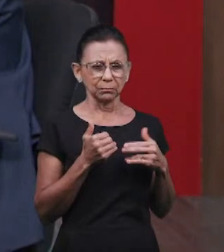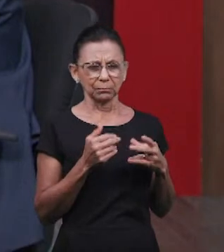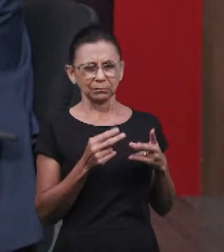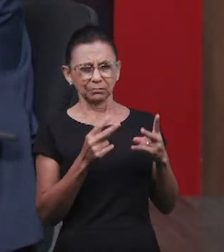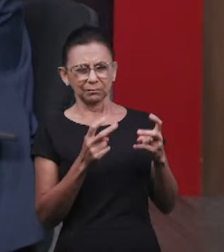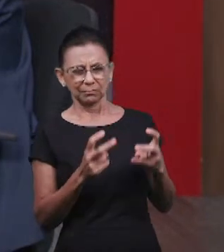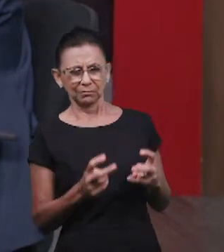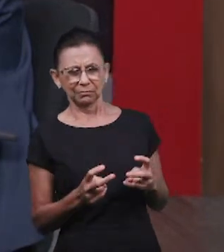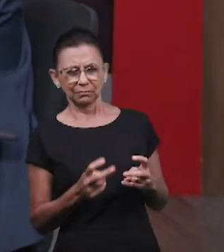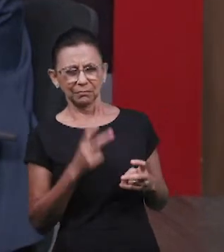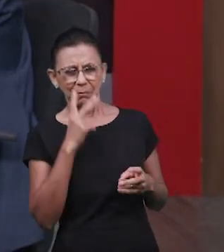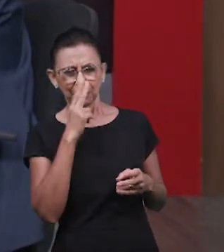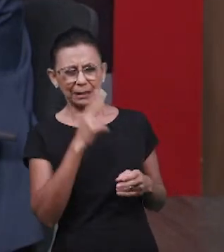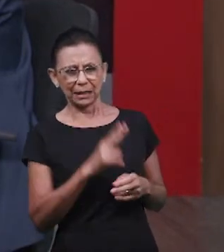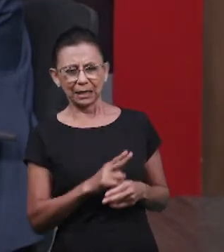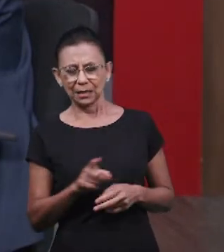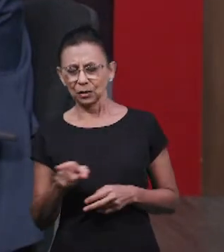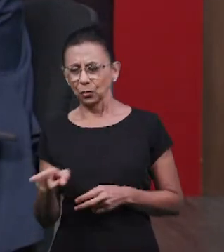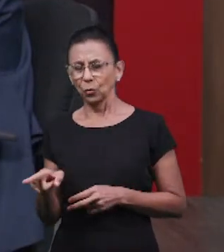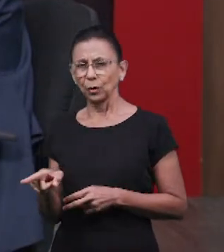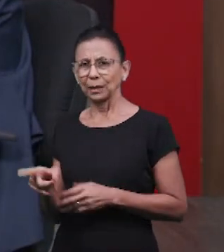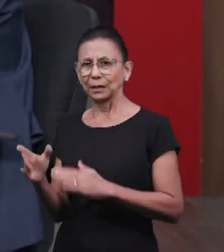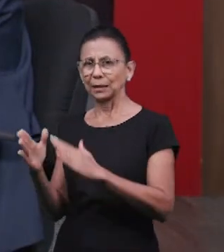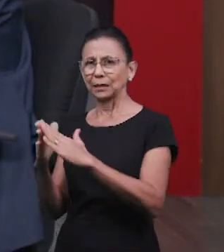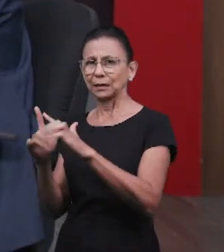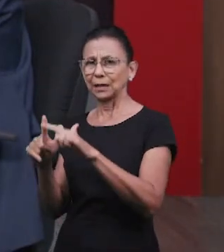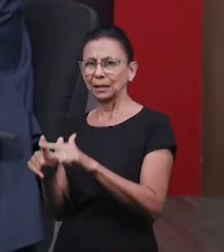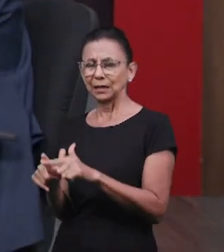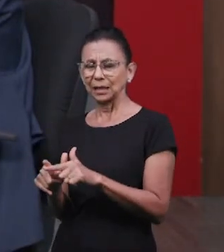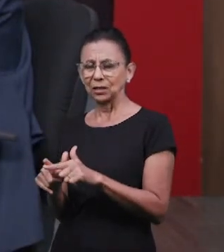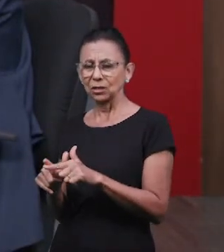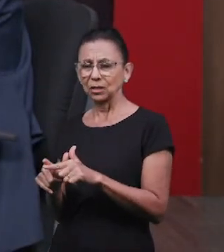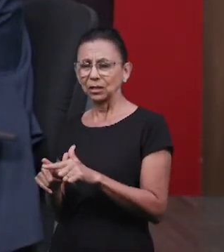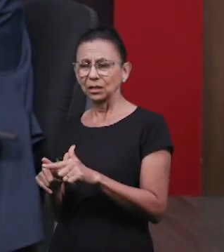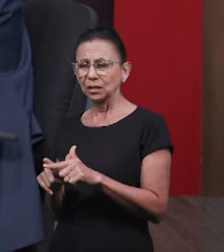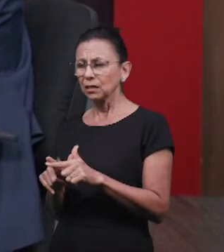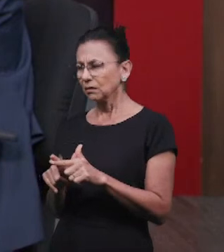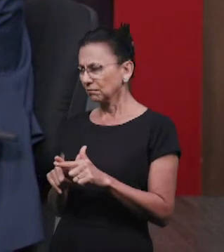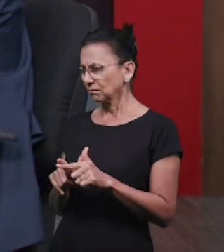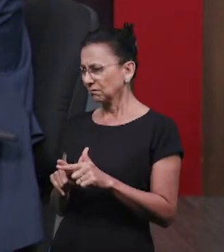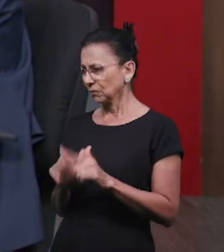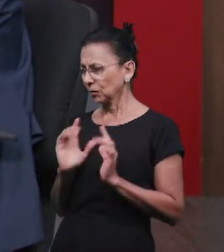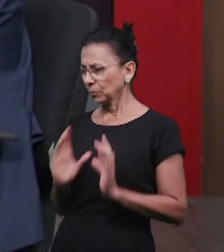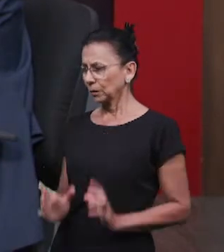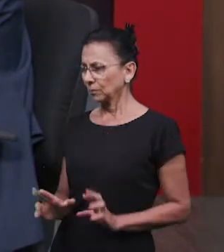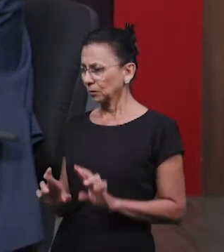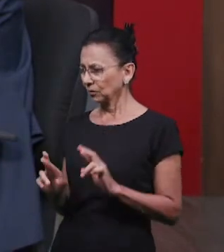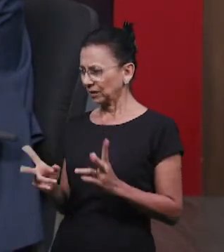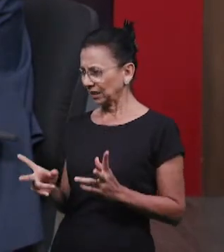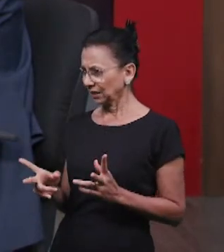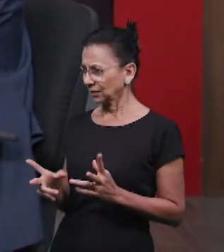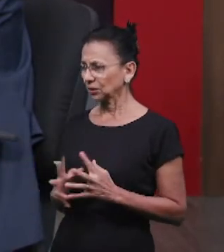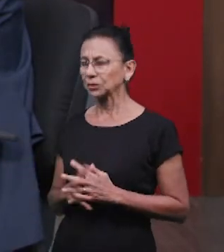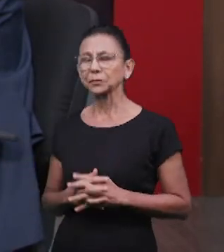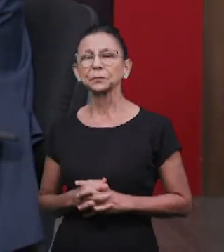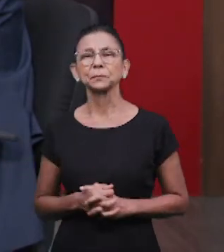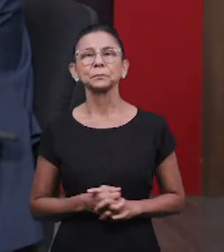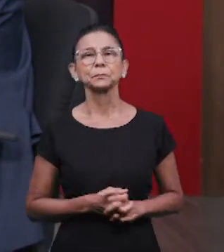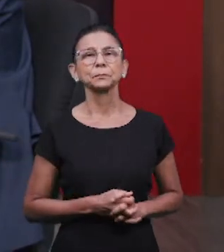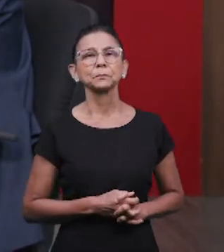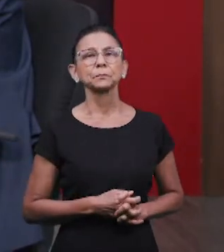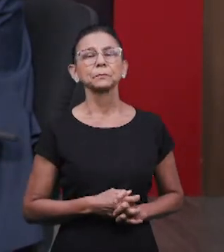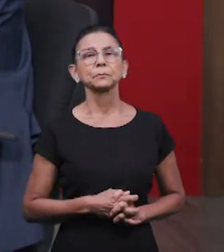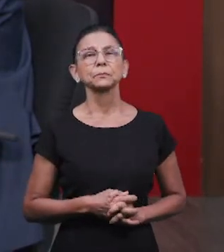O negócio que a gente tem que lembrar é que o autismo não é apenas uma das coisas. Então, esse isolamento sozinho,